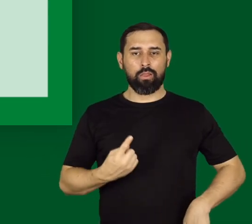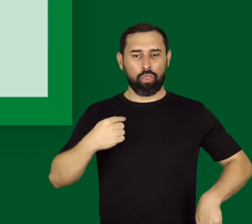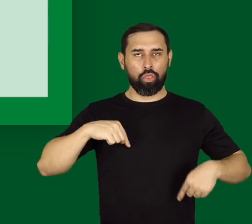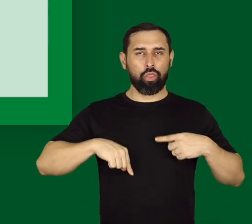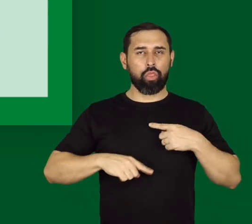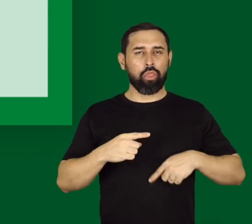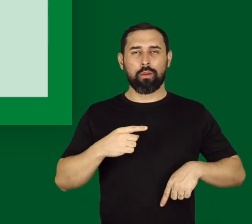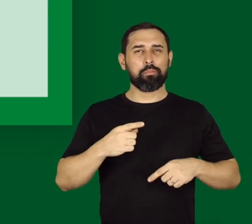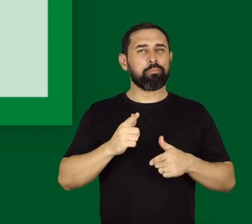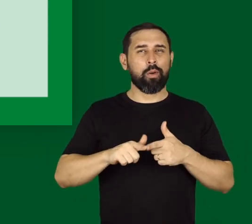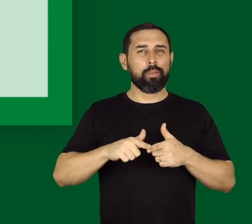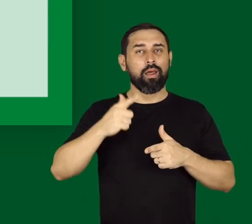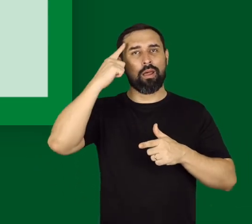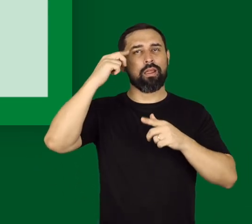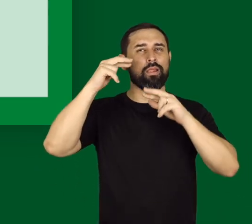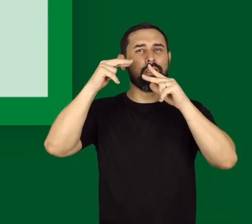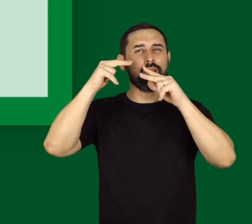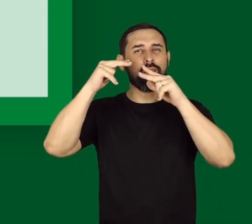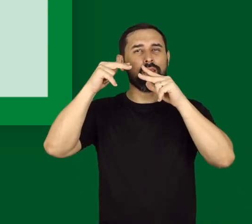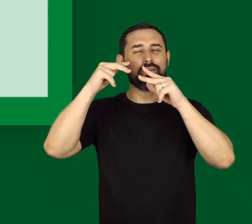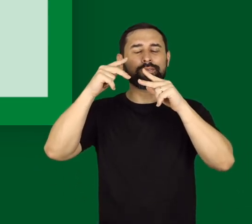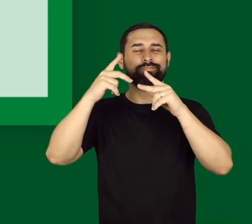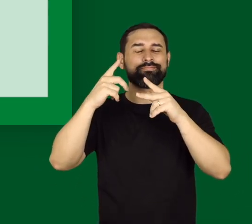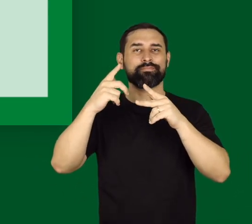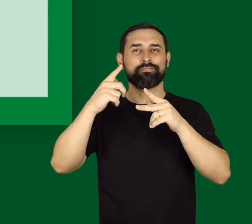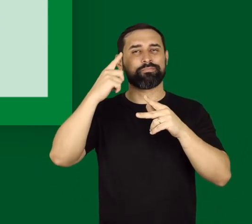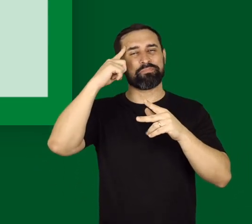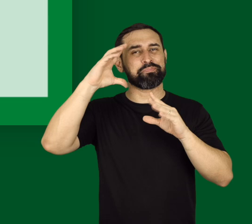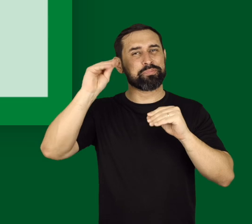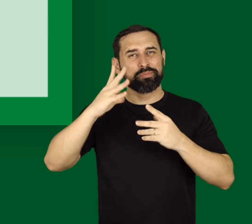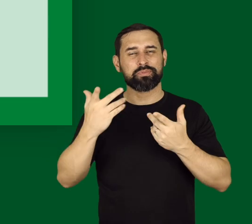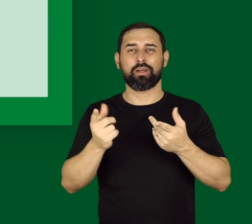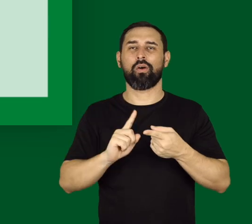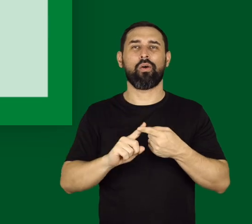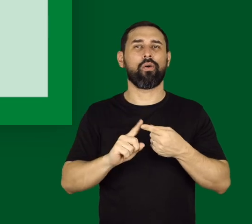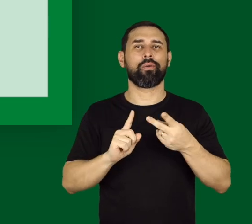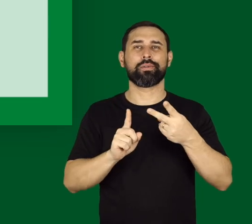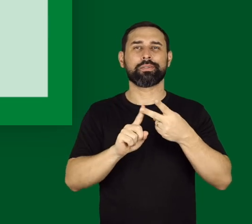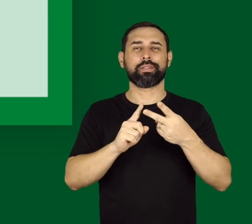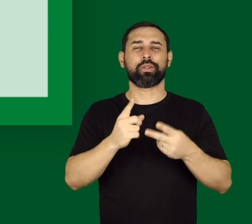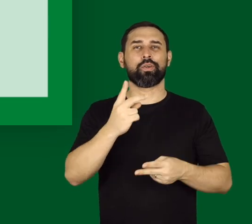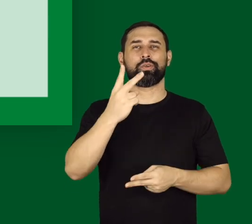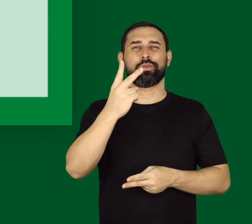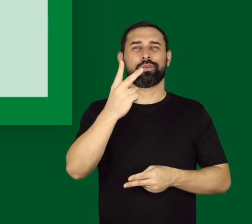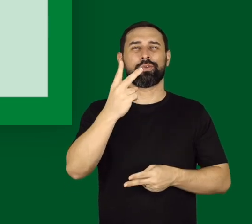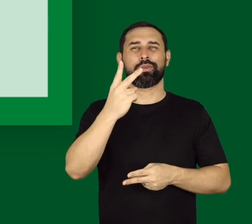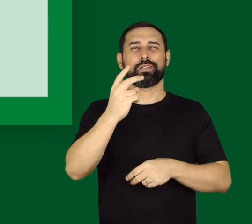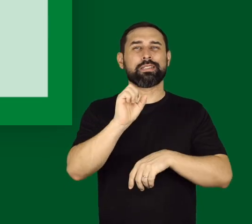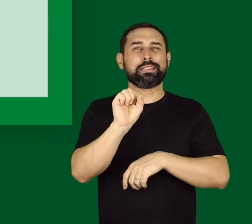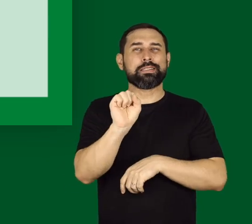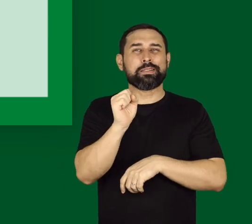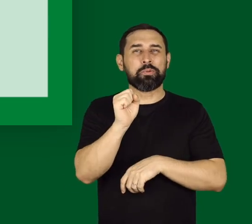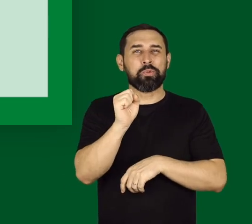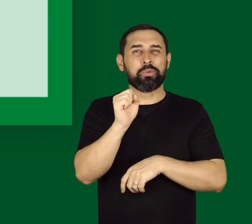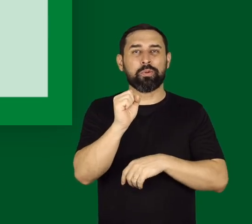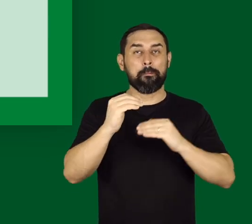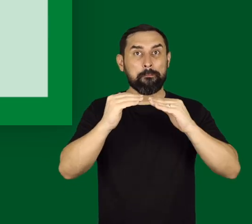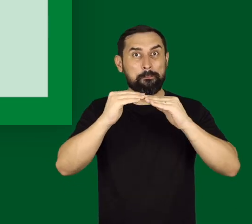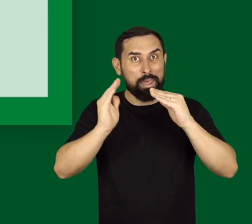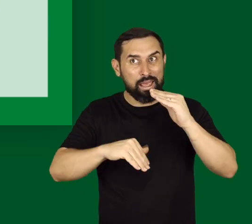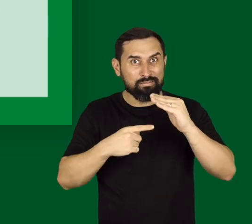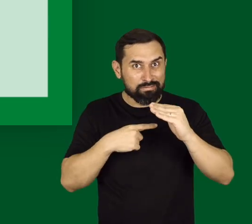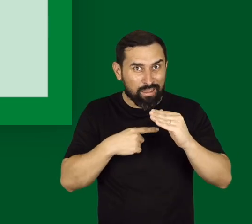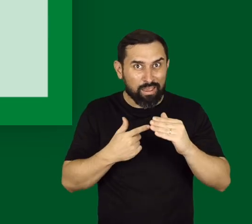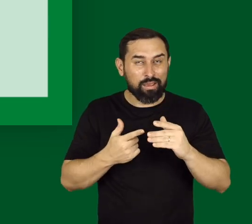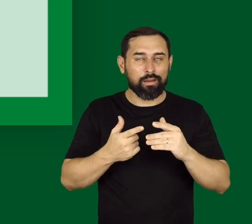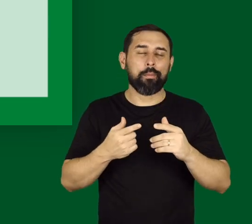hipoperfusão tecidual, que pode ser alteração do estado mental, você pode ter um tempo de enchimento capilar acima de 2 segundos ou hipotensão